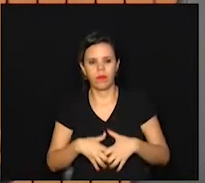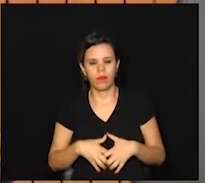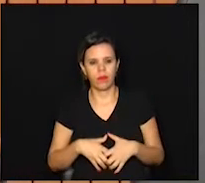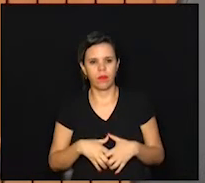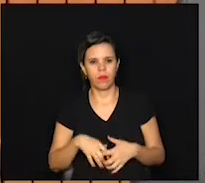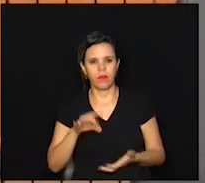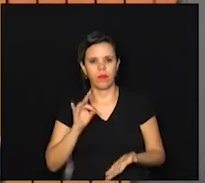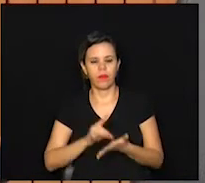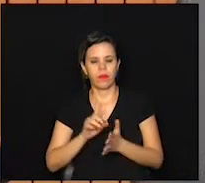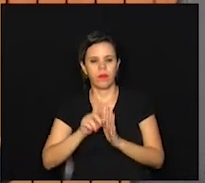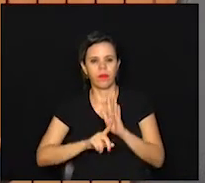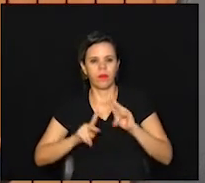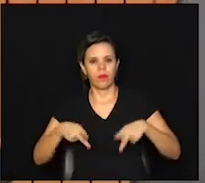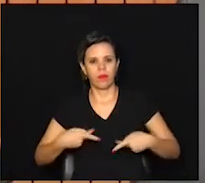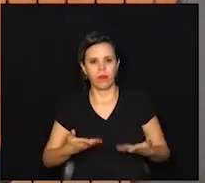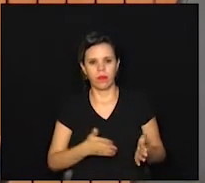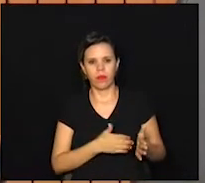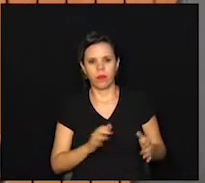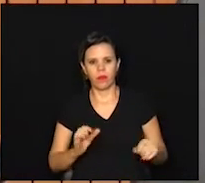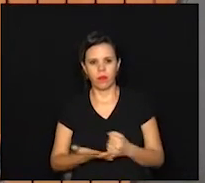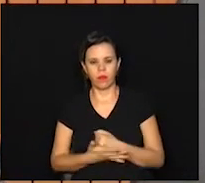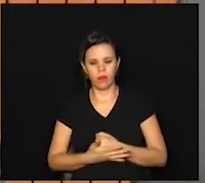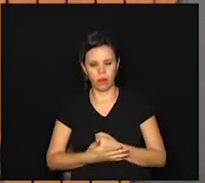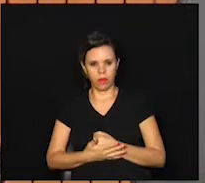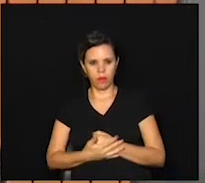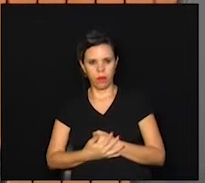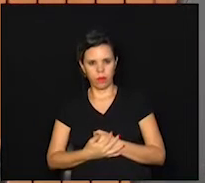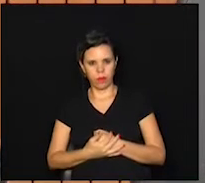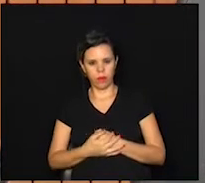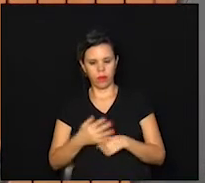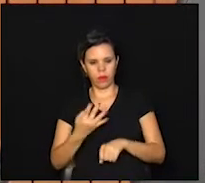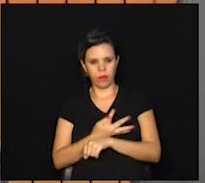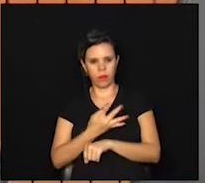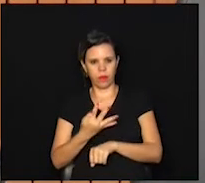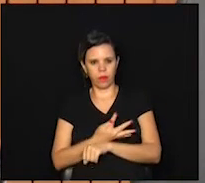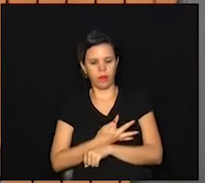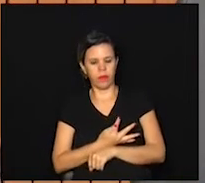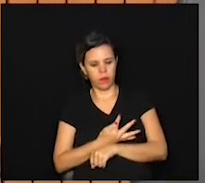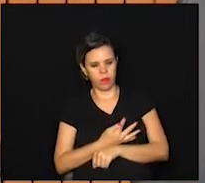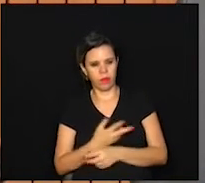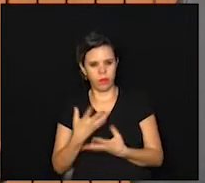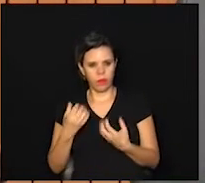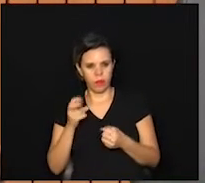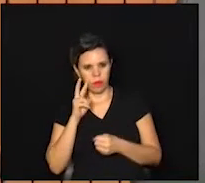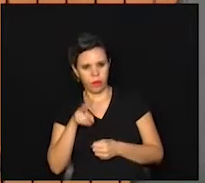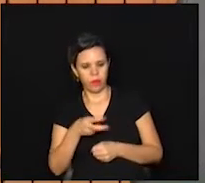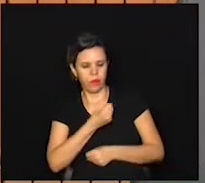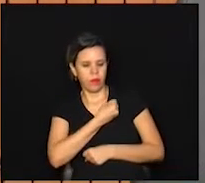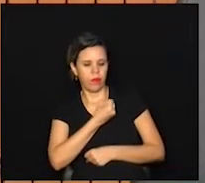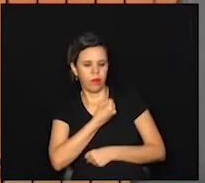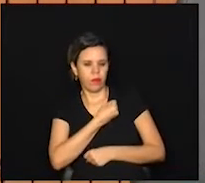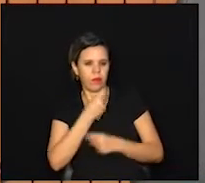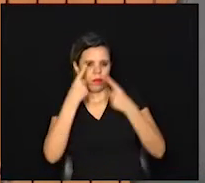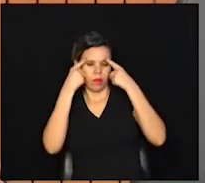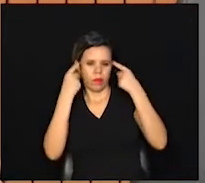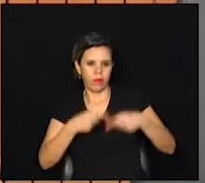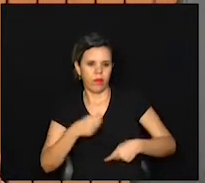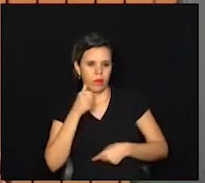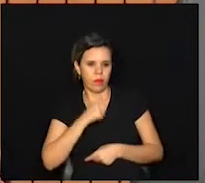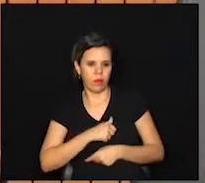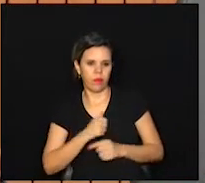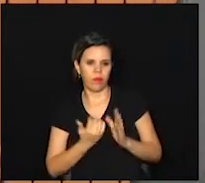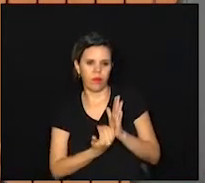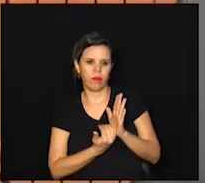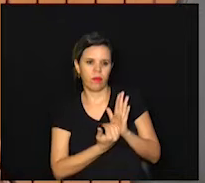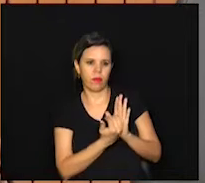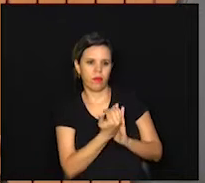reafirmar os direitos humanos nesse momento de pandemia é de fato resistir. A gente tem visto que o número de violência contra a mulher tem crescido,